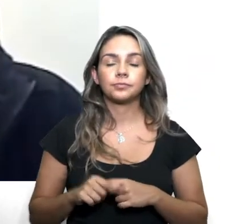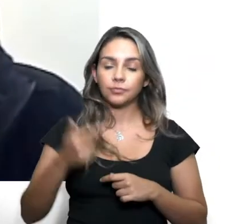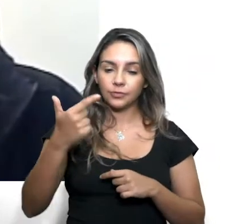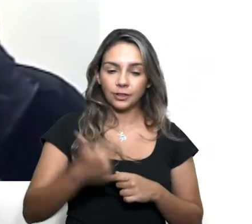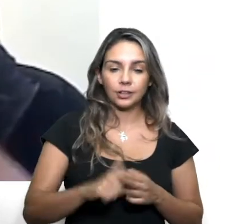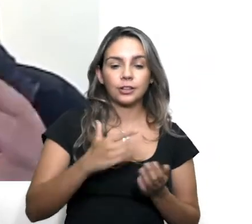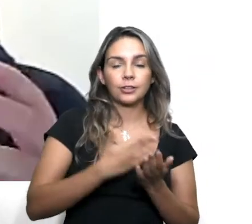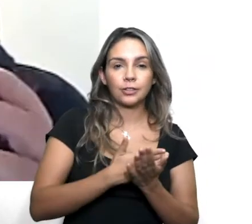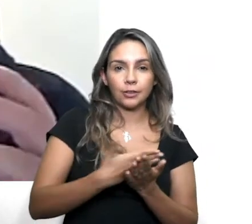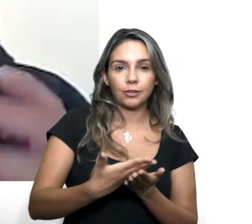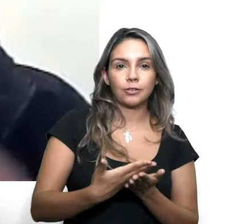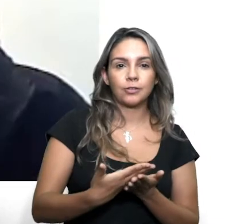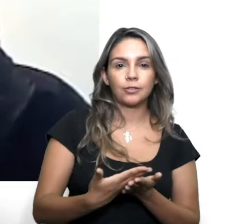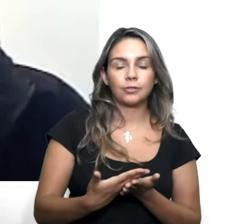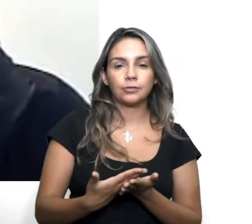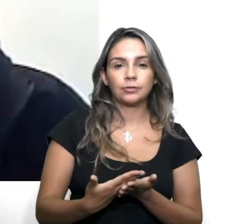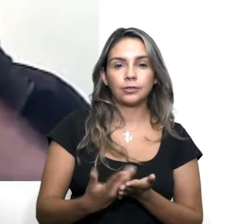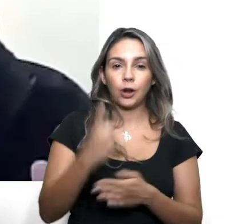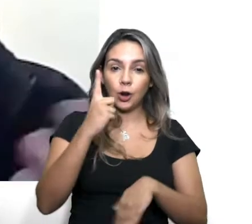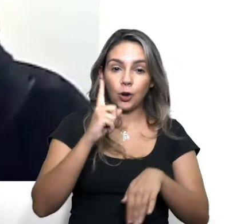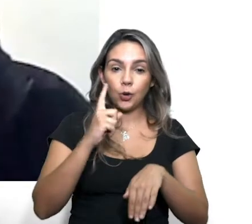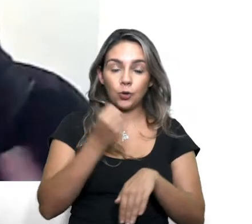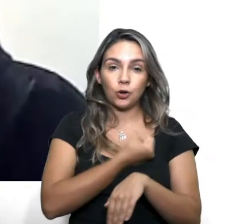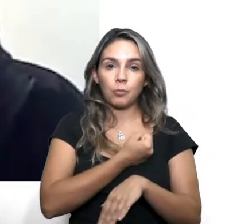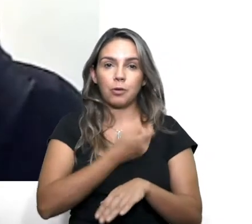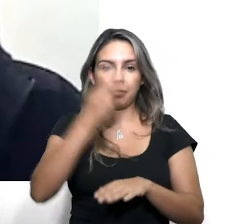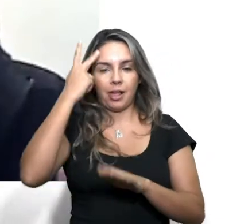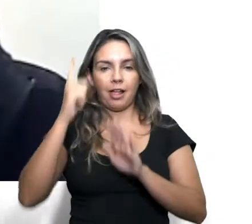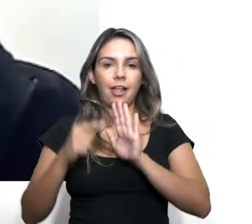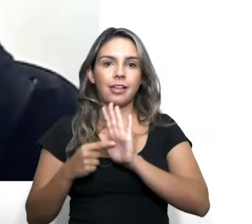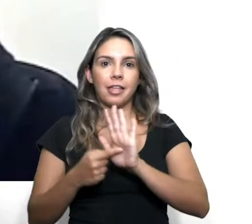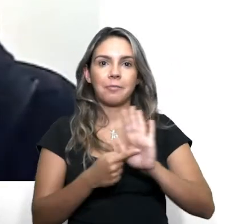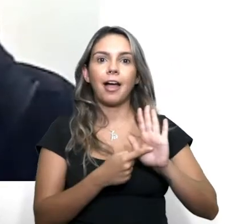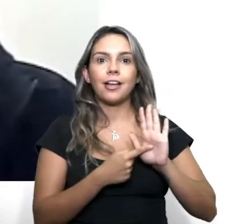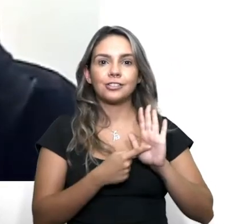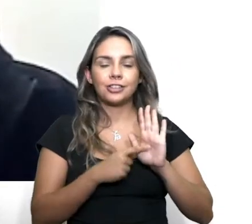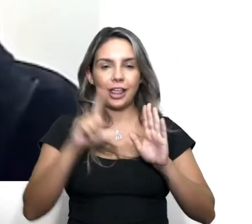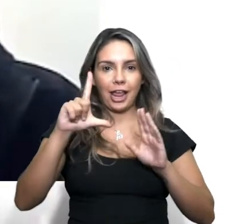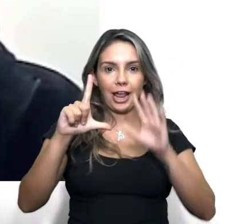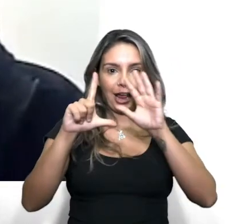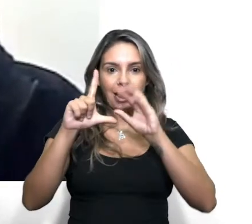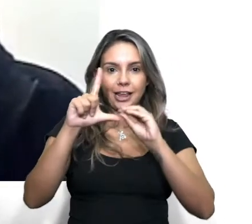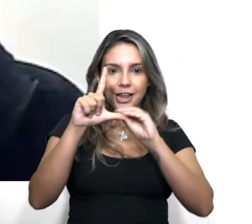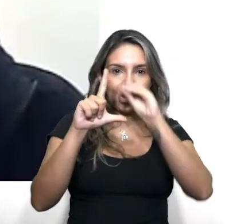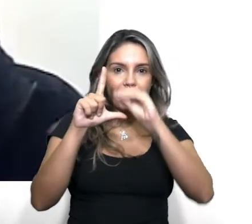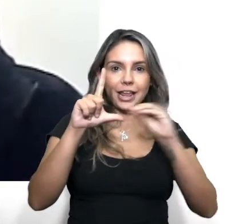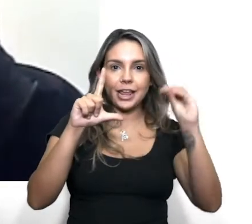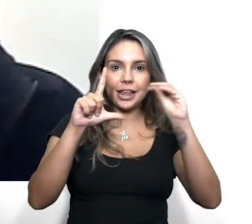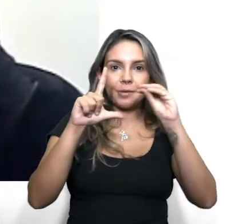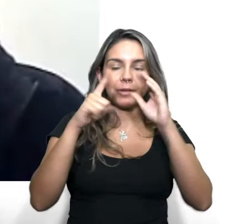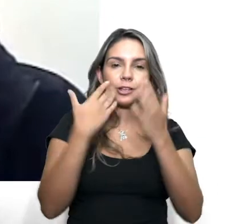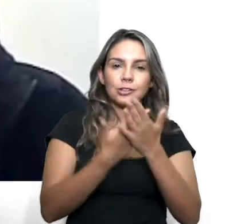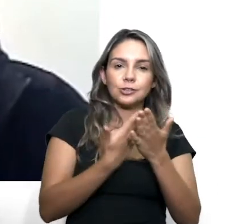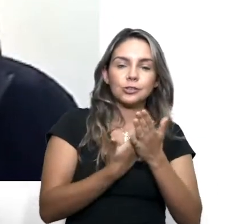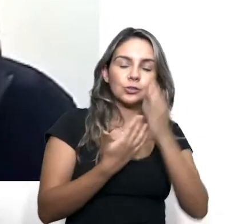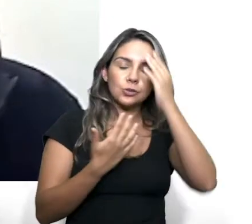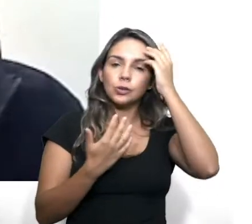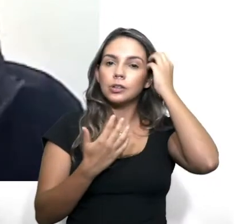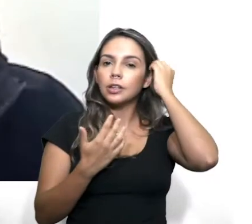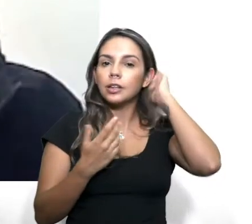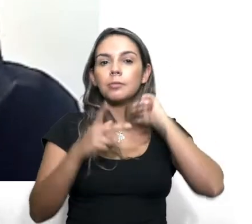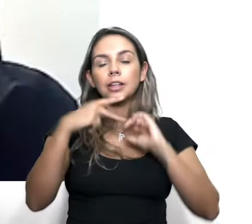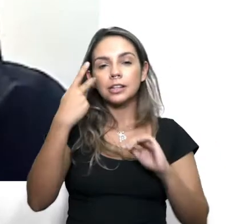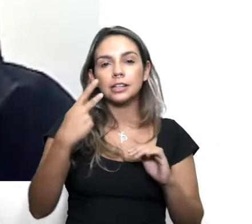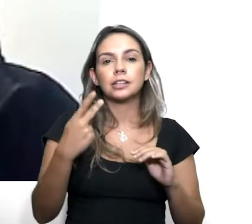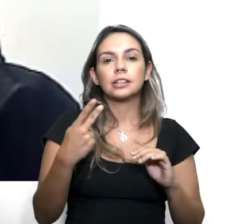isto é um número para dar uma imagem, não fiz nenhum estudo estatístico, mas eu diria que